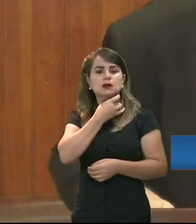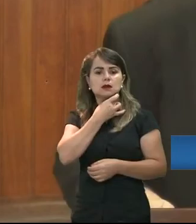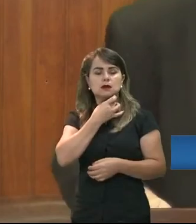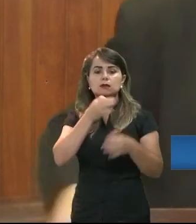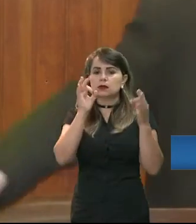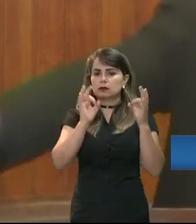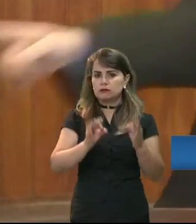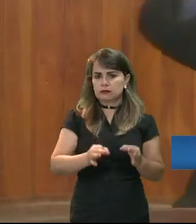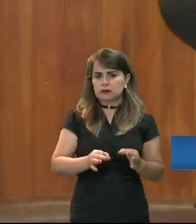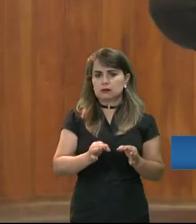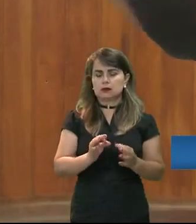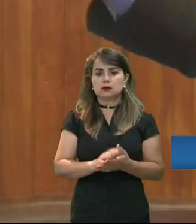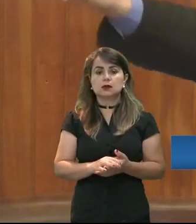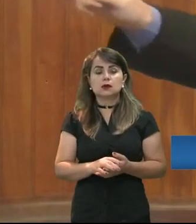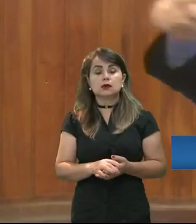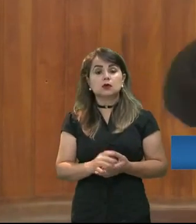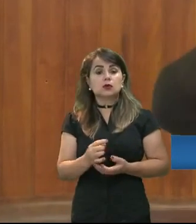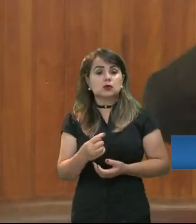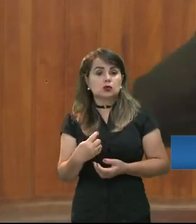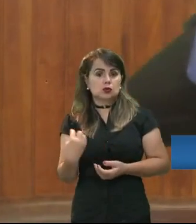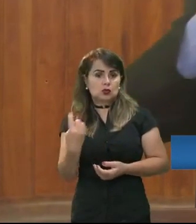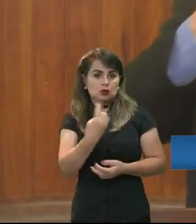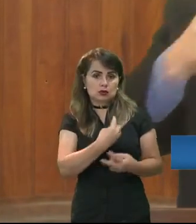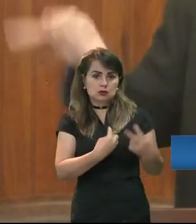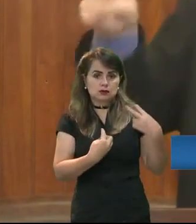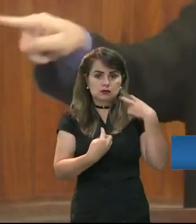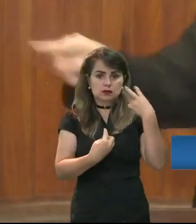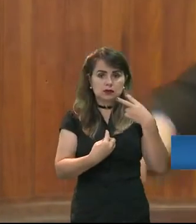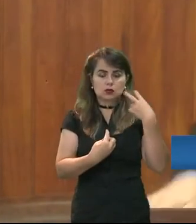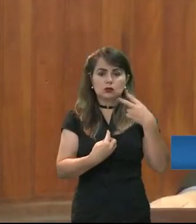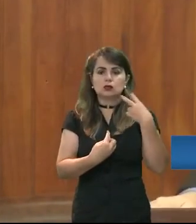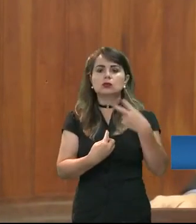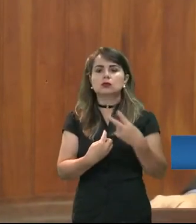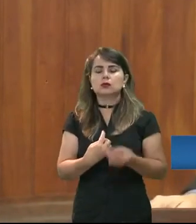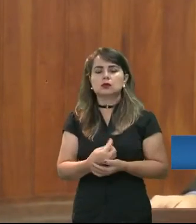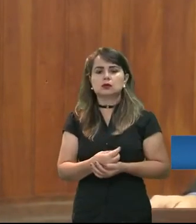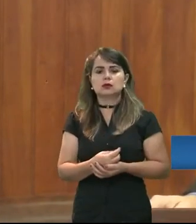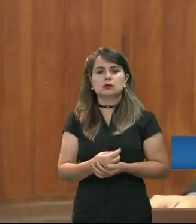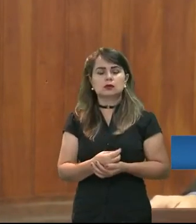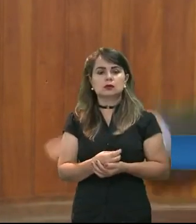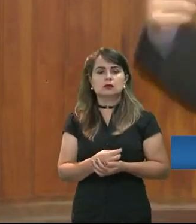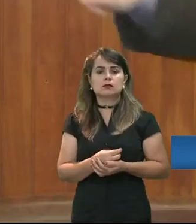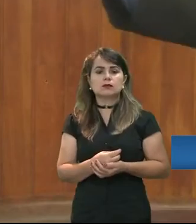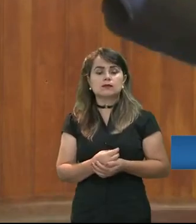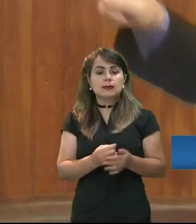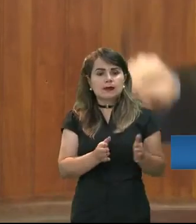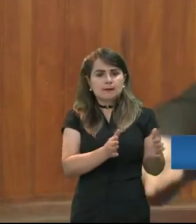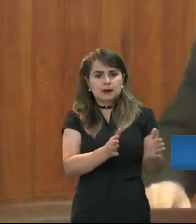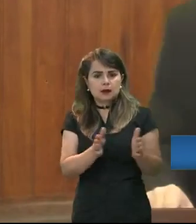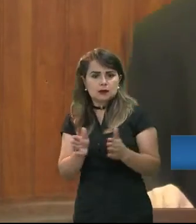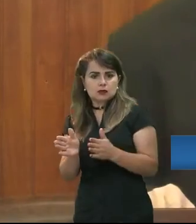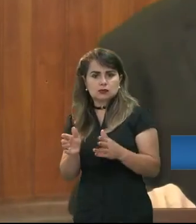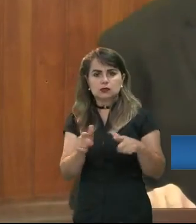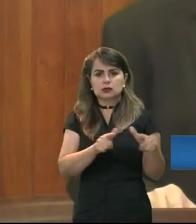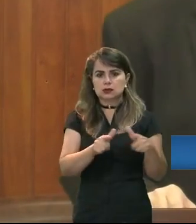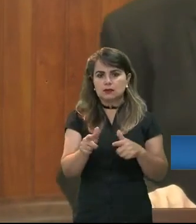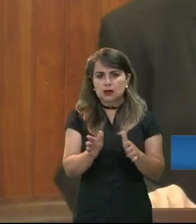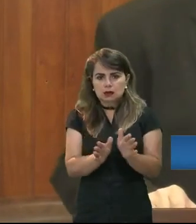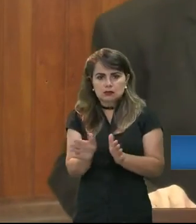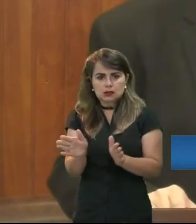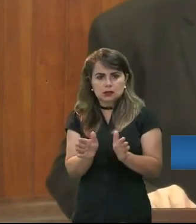igualitária, em que nenhum de nós faça do mandato um meio